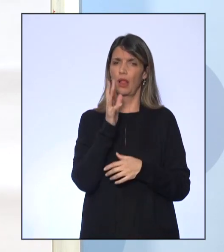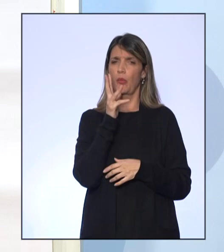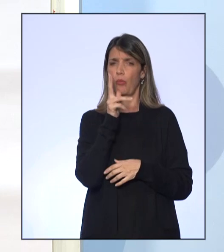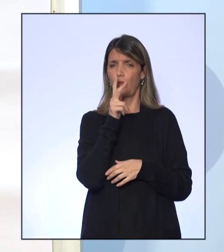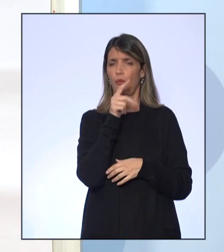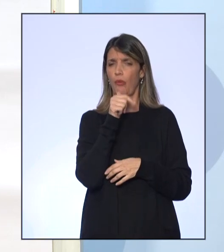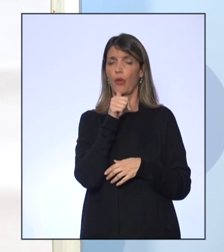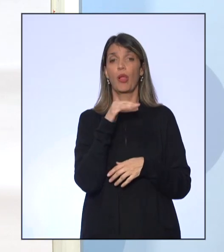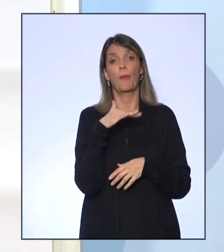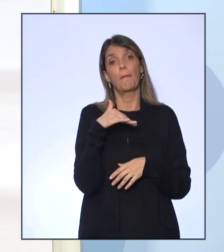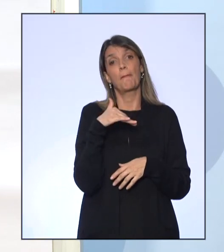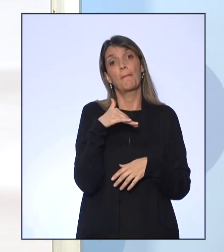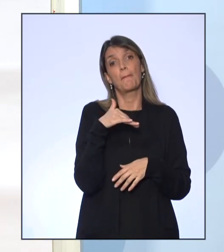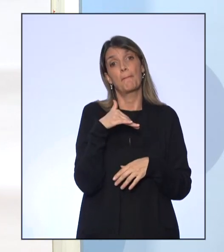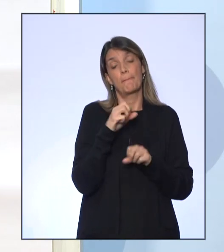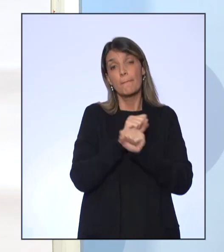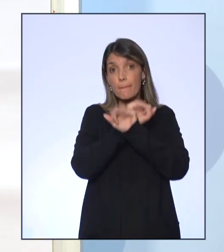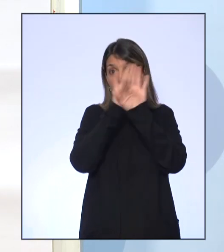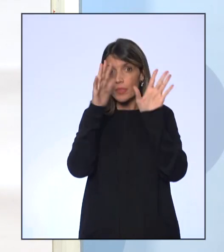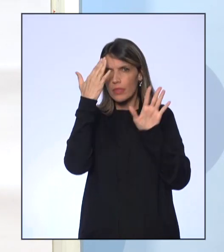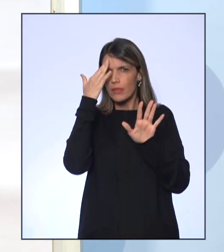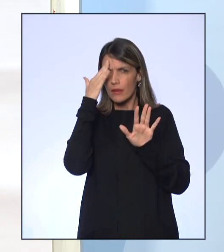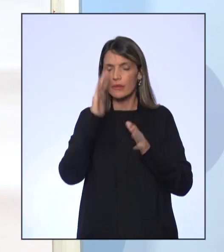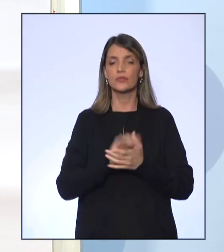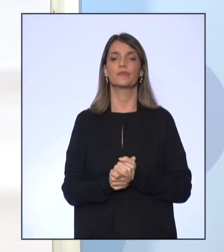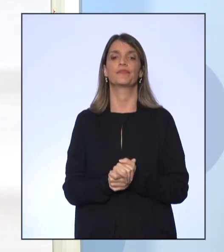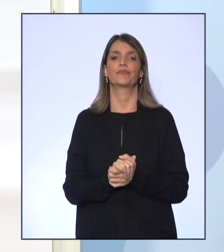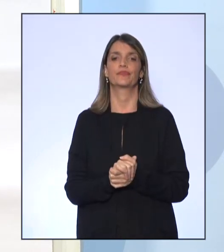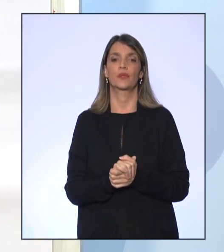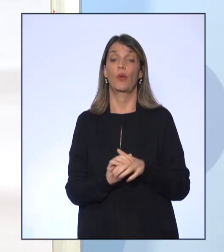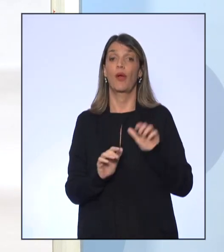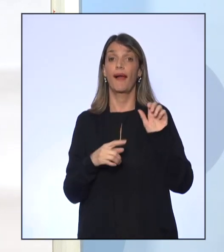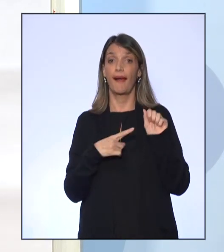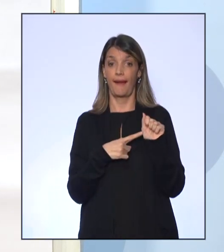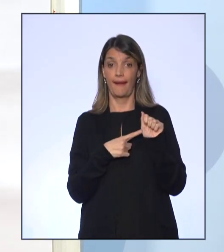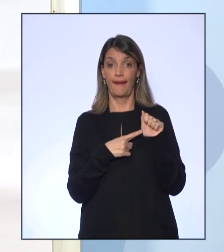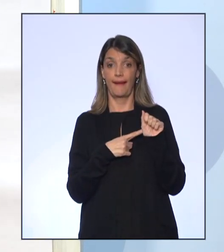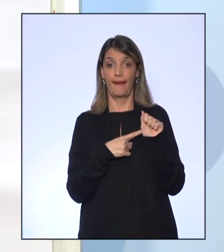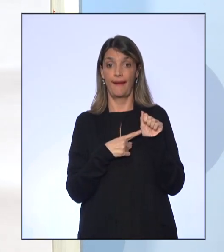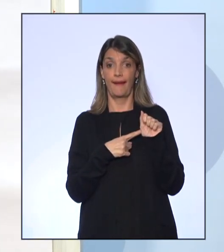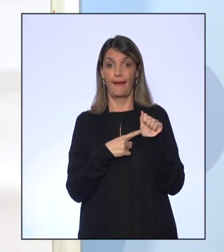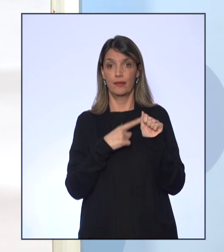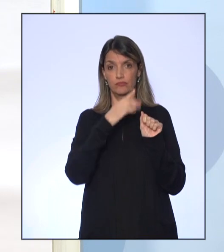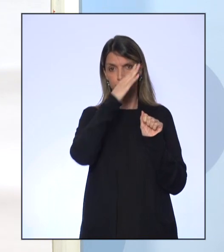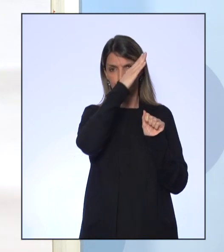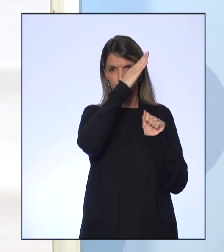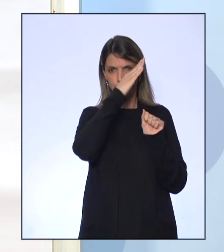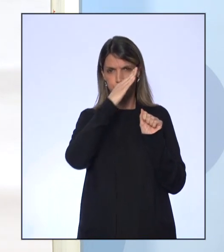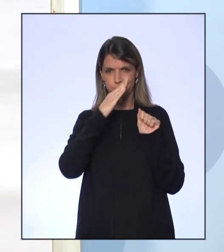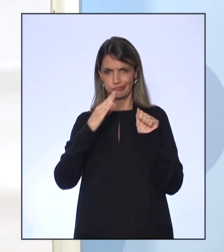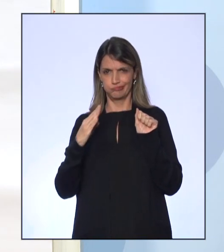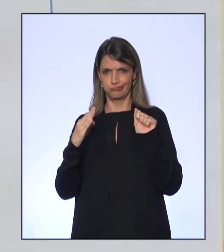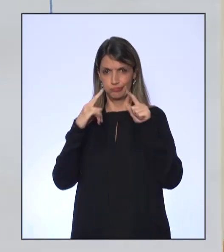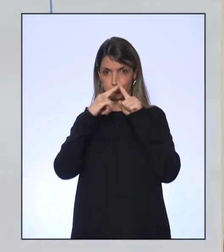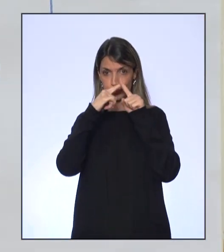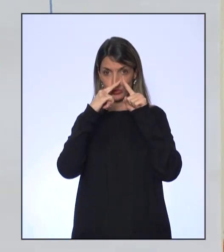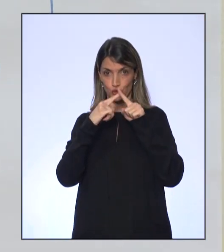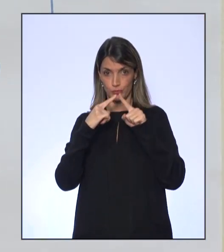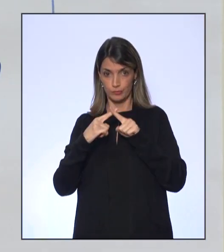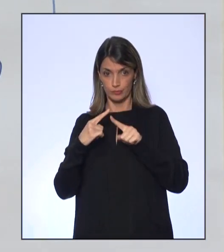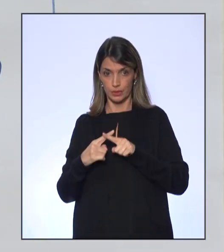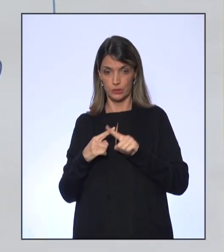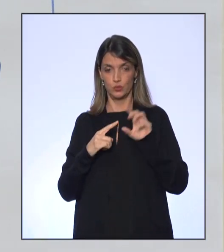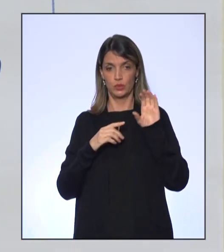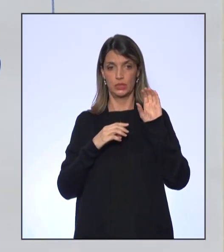mas que fica um pouquinho mais claro, né? Então, meu termo A, eu multiplico todas as diagonais. Então, eu tenho